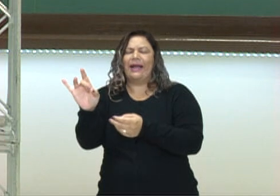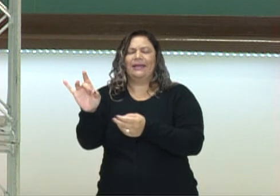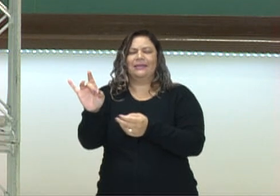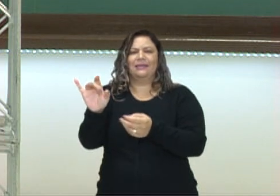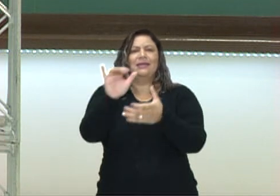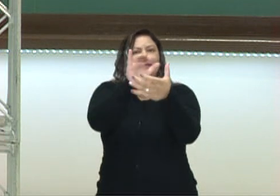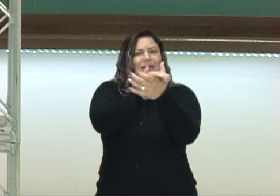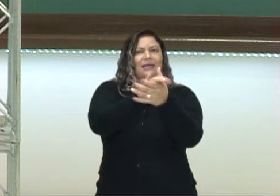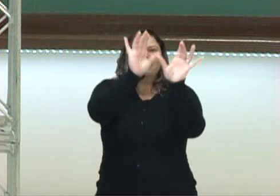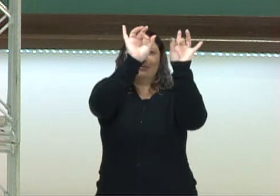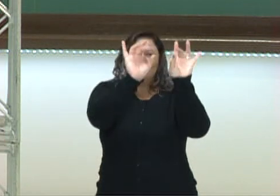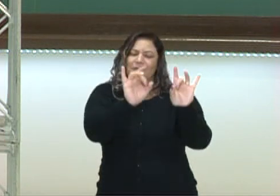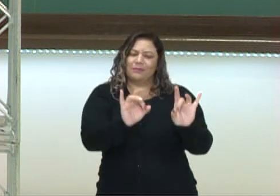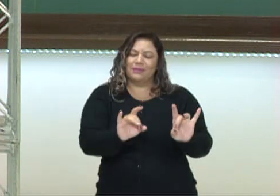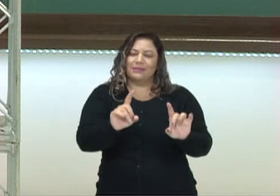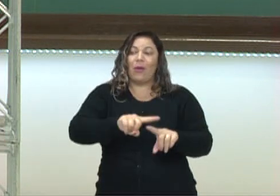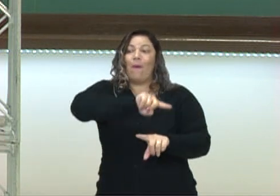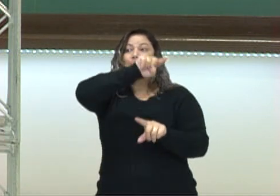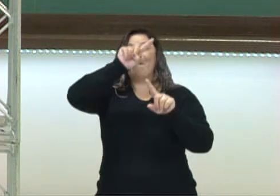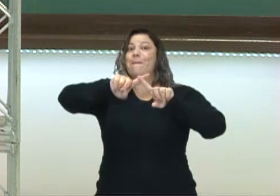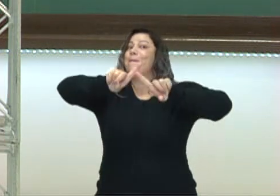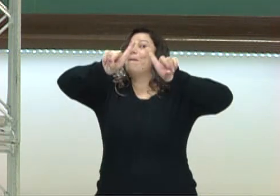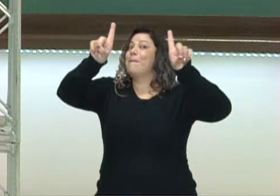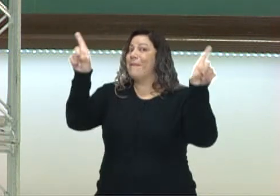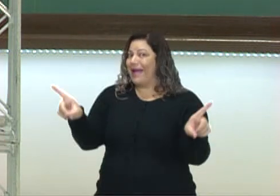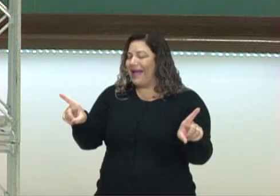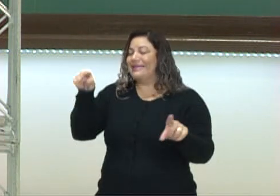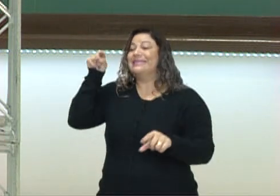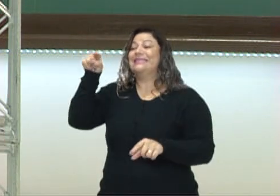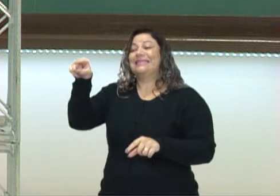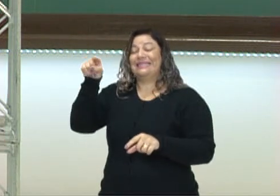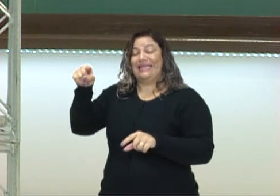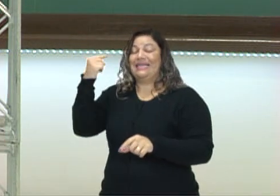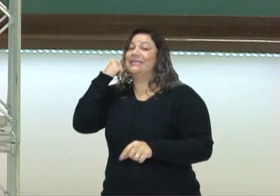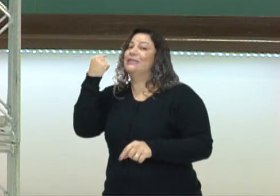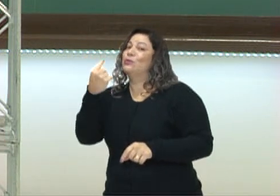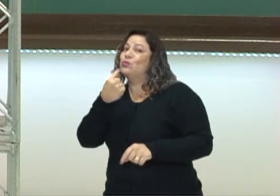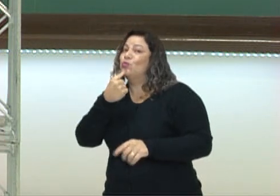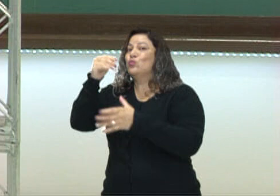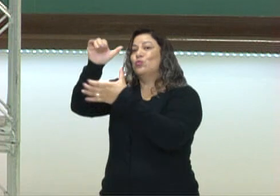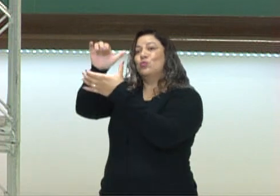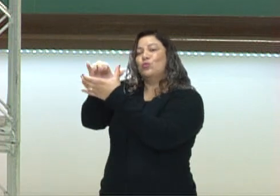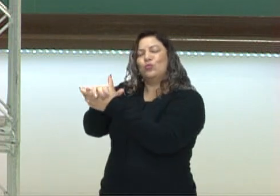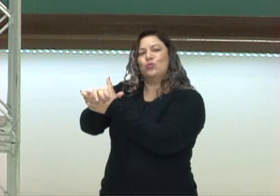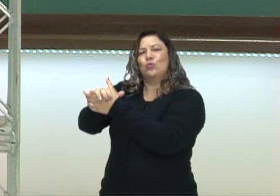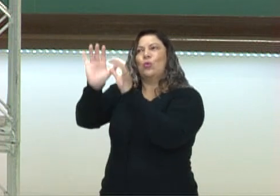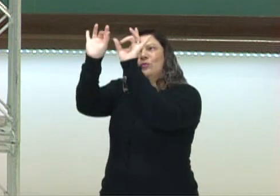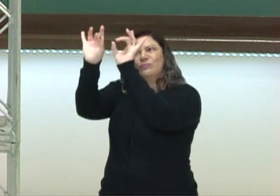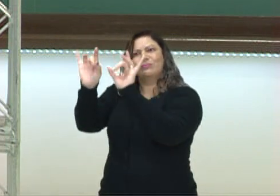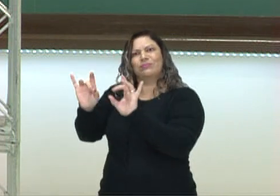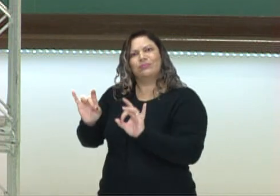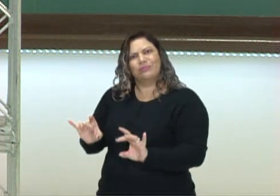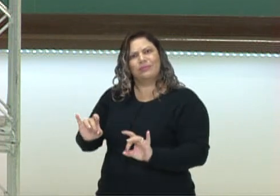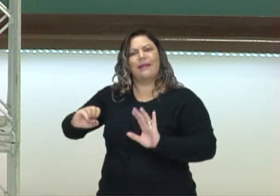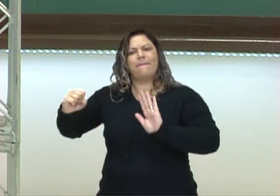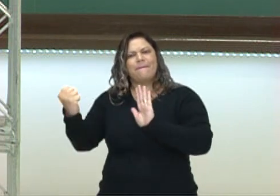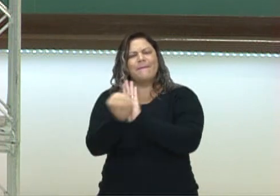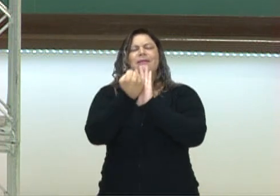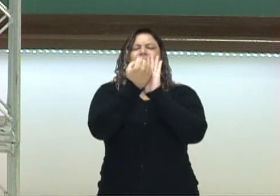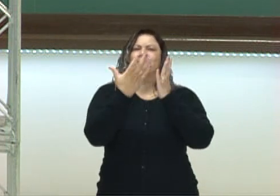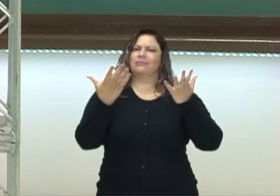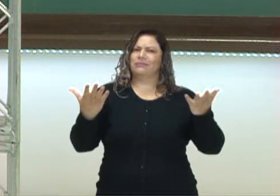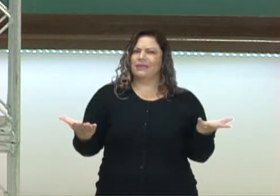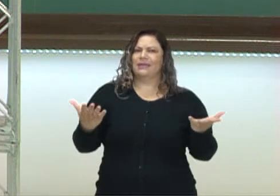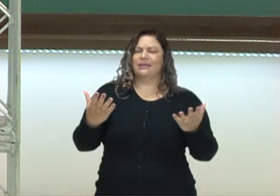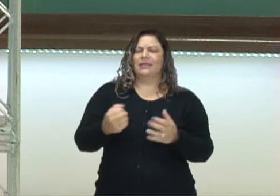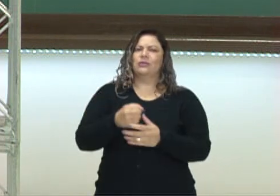especial, esse ainda foi mais especial ainda. Se sobressaiu, foi mais importante, marcante do que os demais,